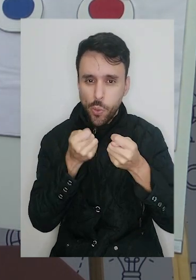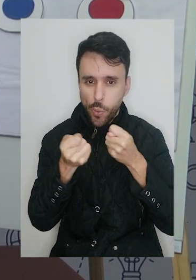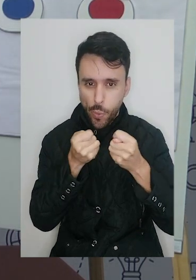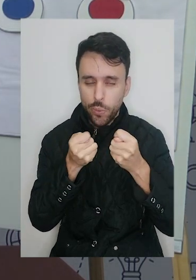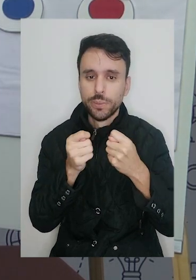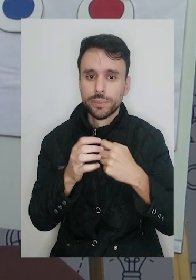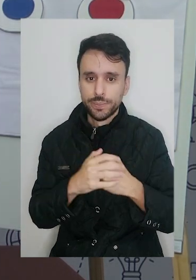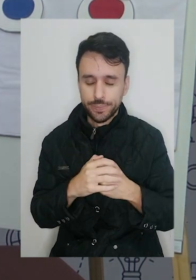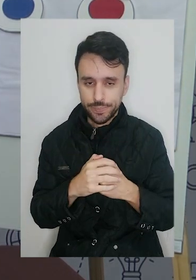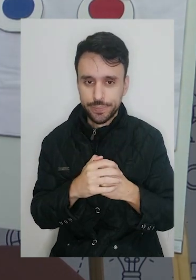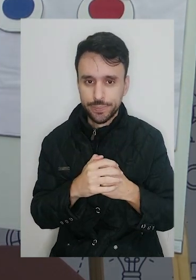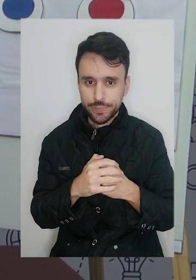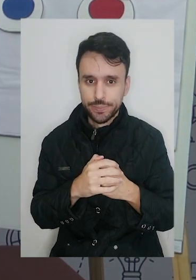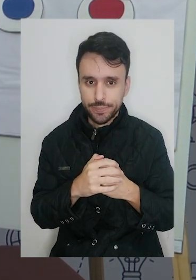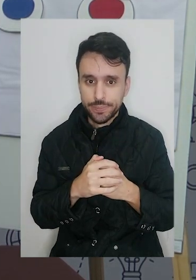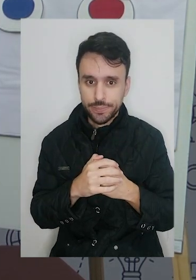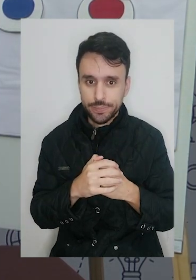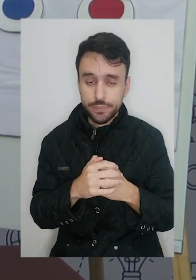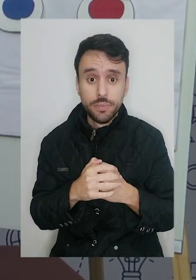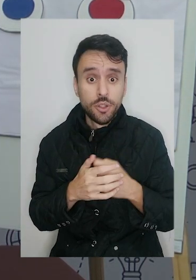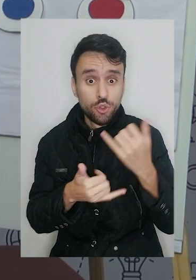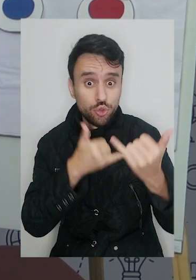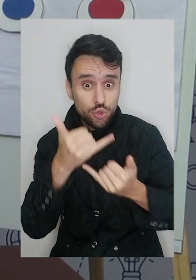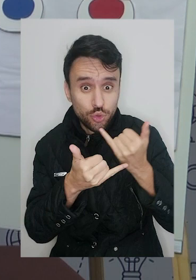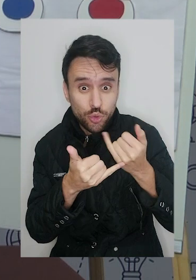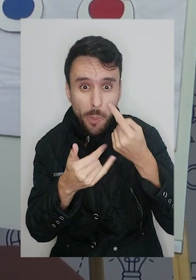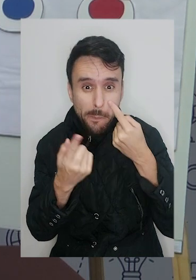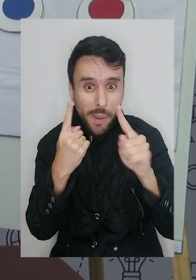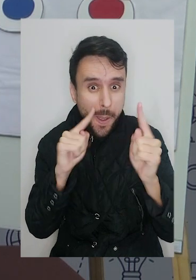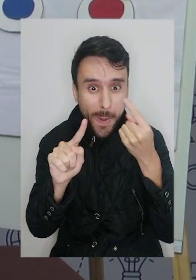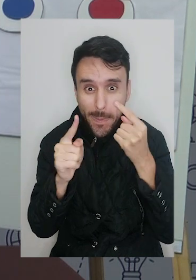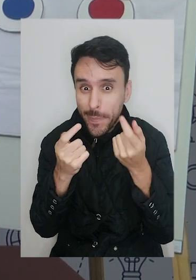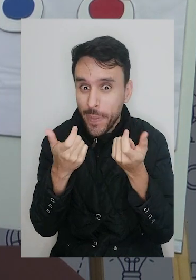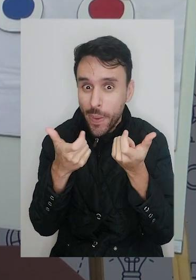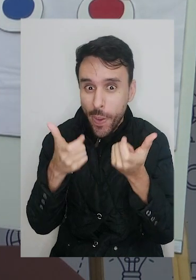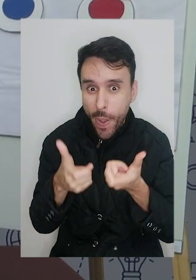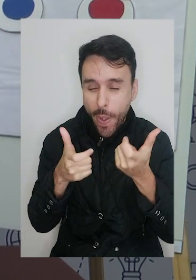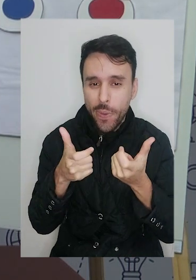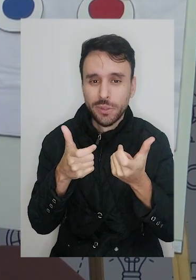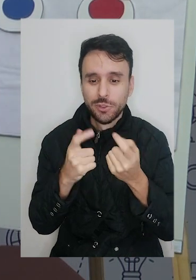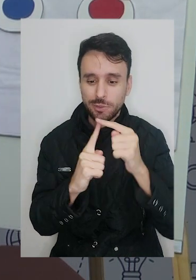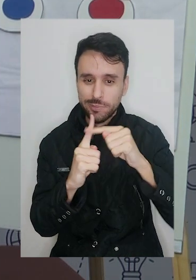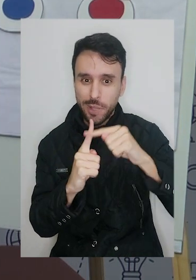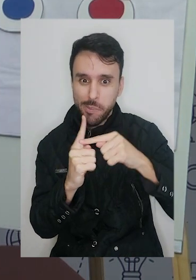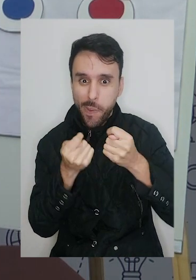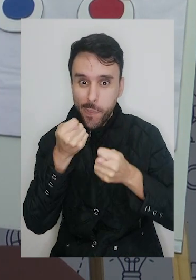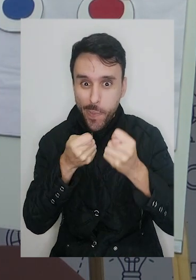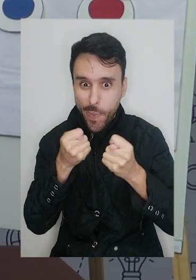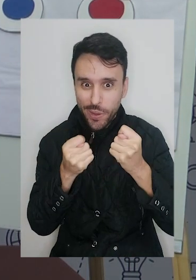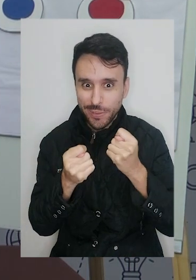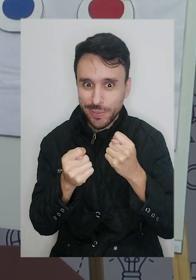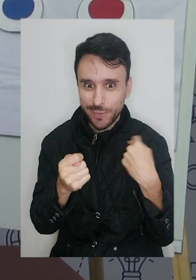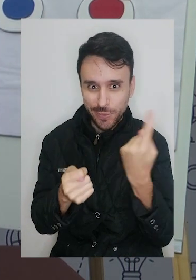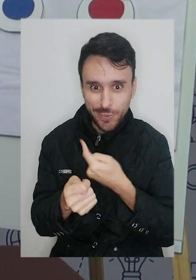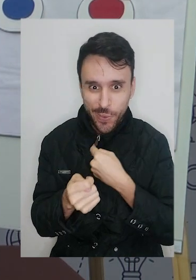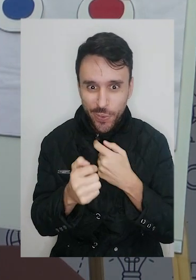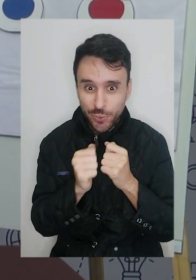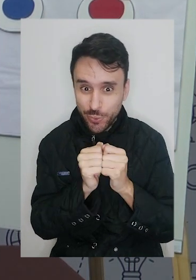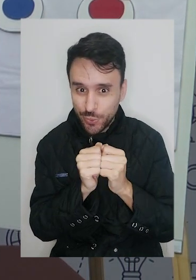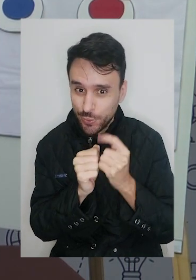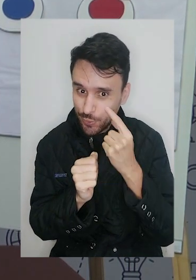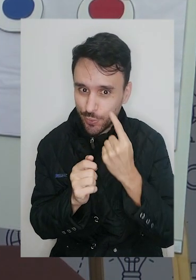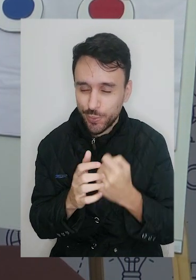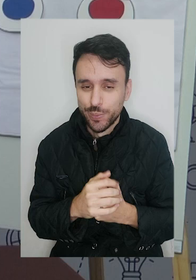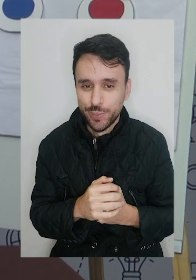um jogo e você vai tentar descobrir onde estão os termômetros. Vamos tentar descobrir juntos, né? Então vamos